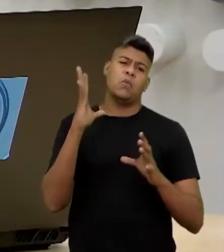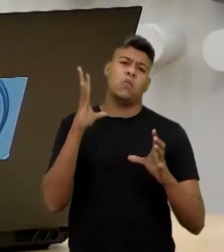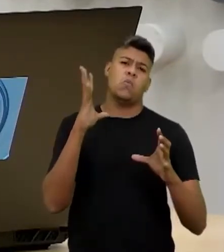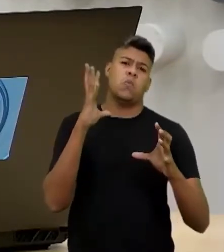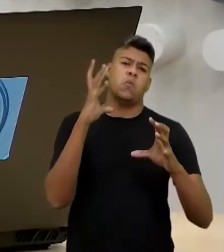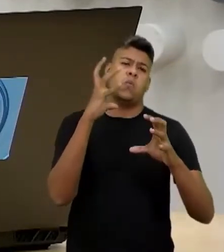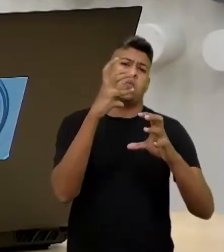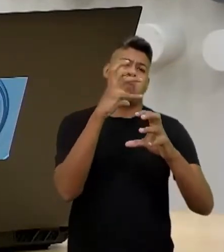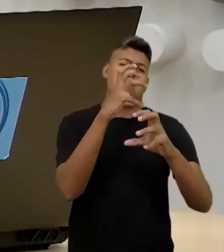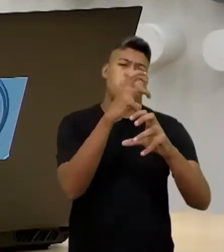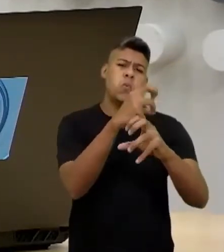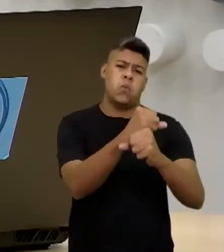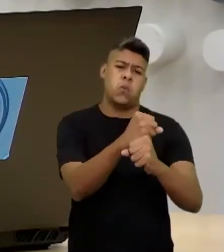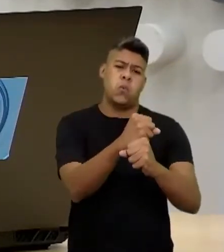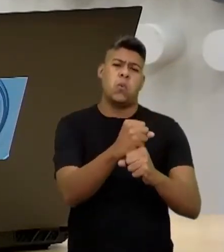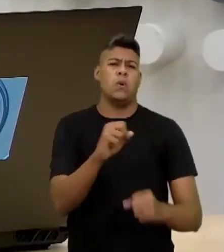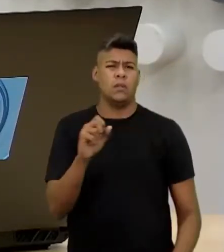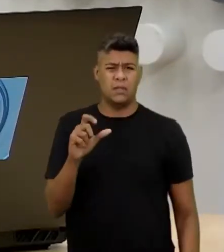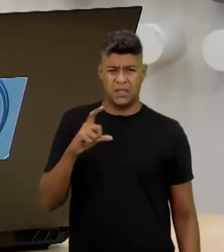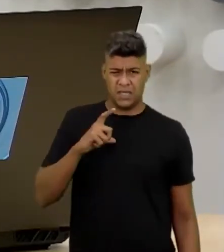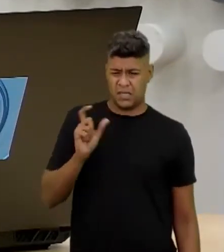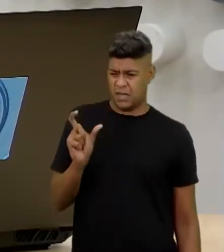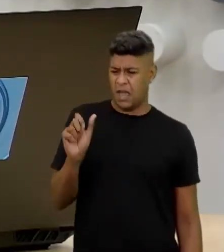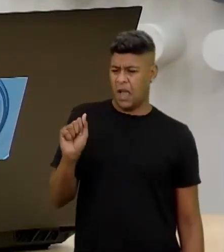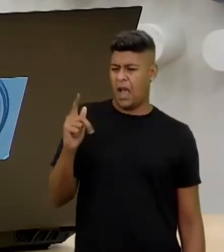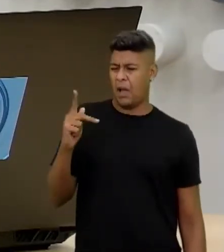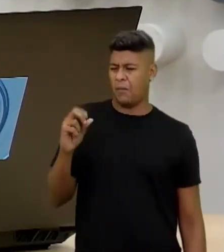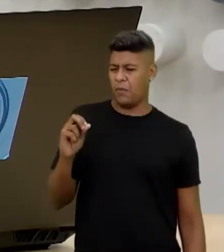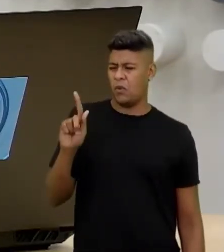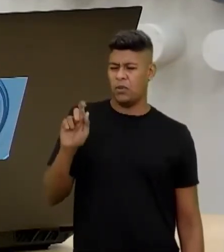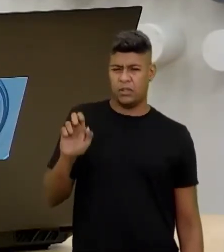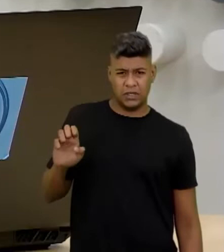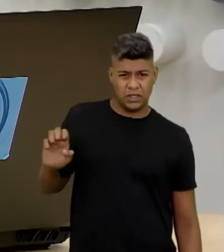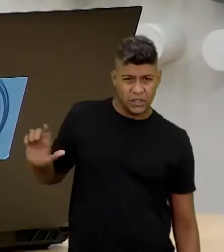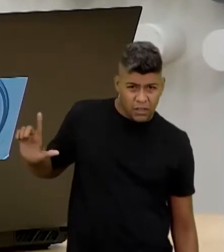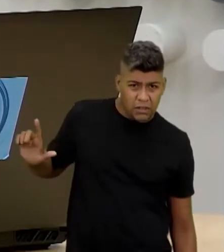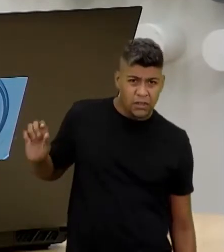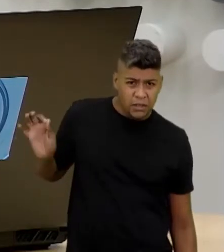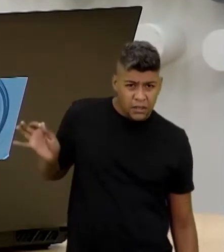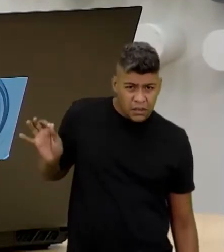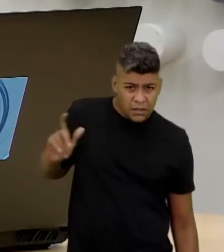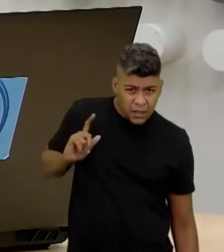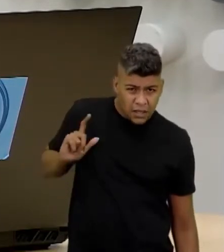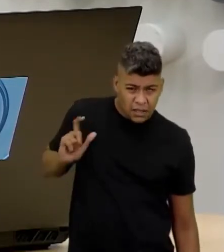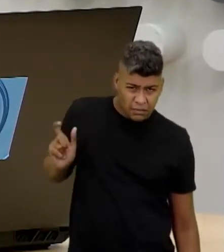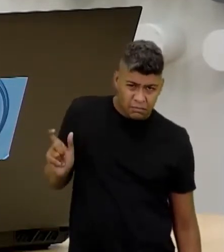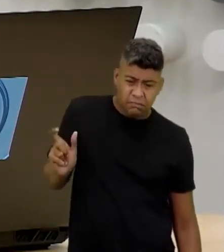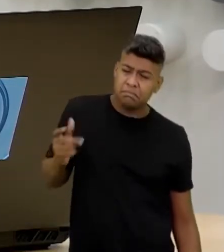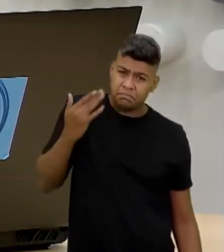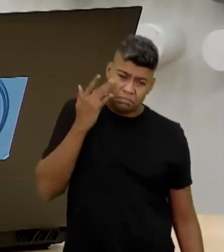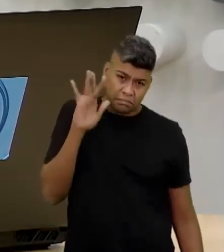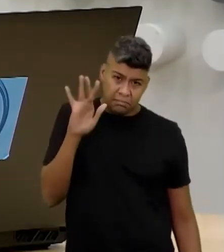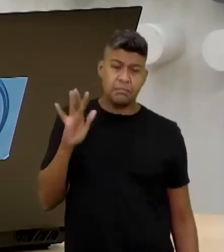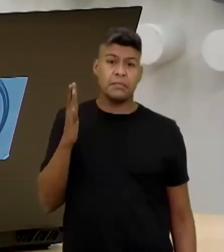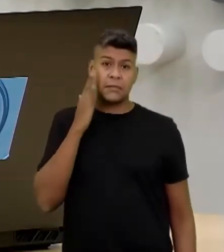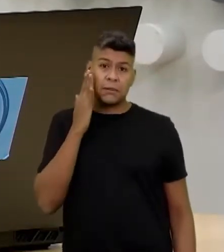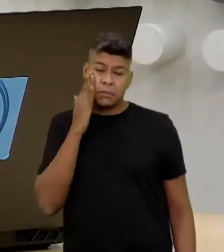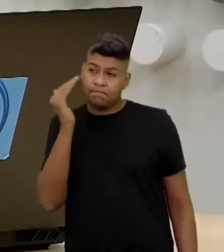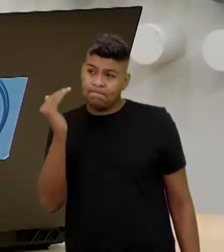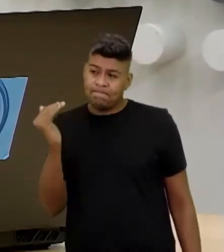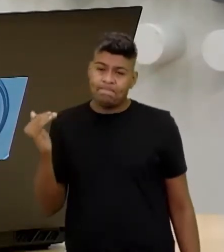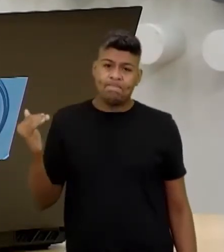apogeu no apogeu existe o bujão né não apogeu Ah não sei se eu inventei essa palavra agora no Ápice